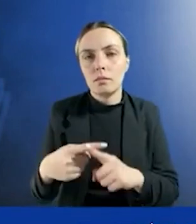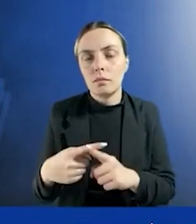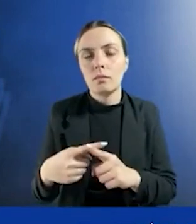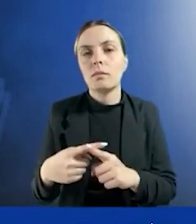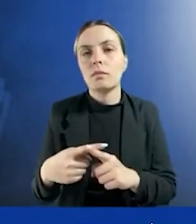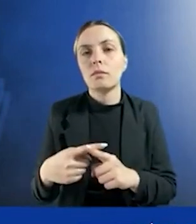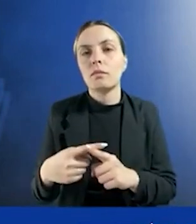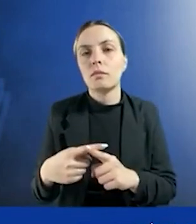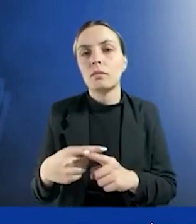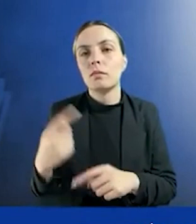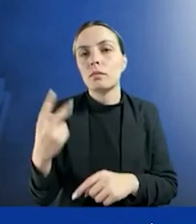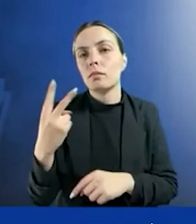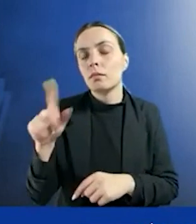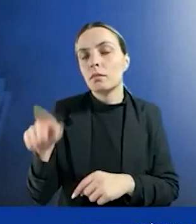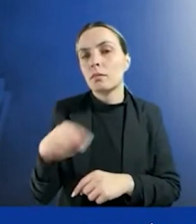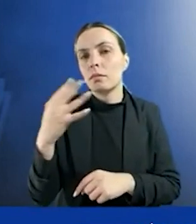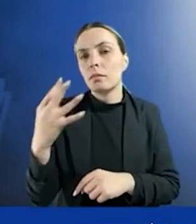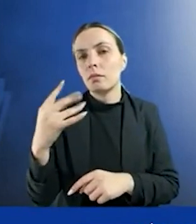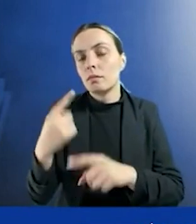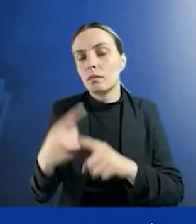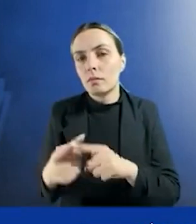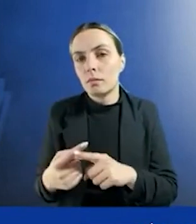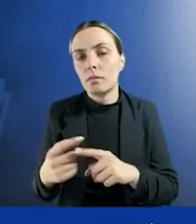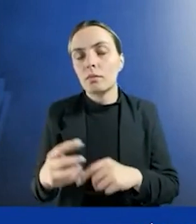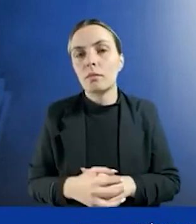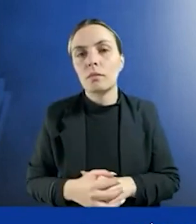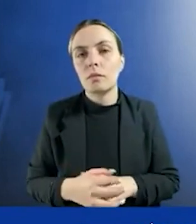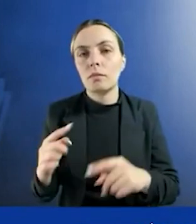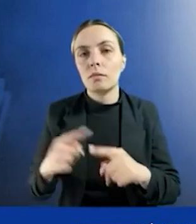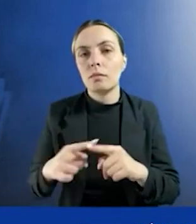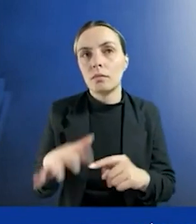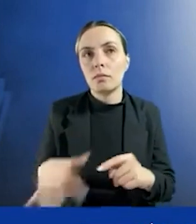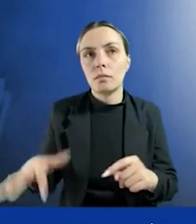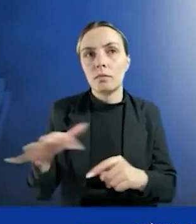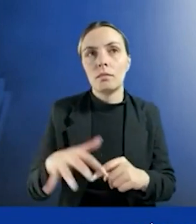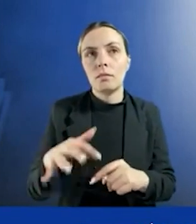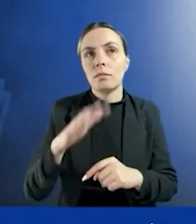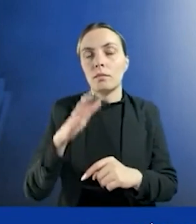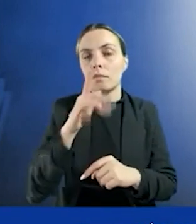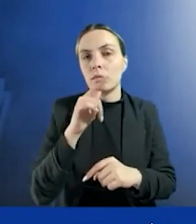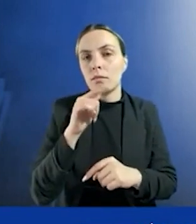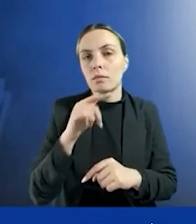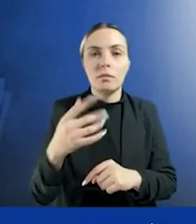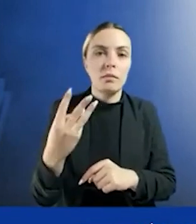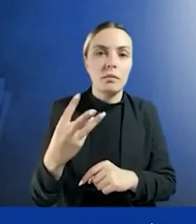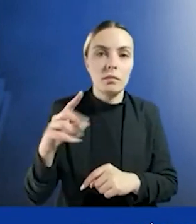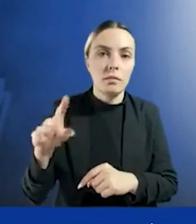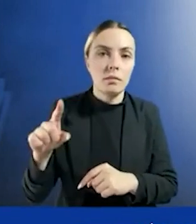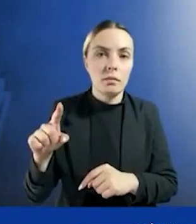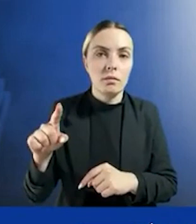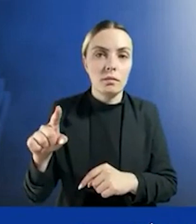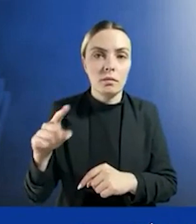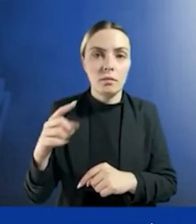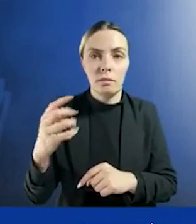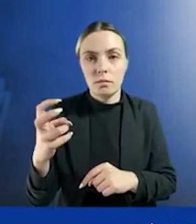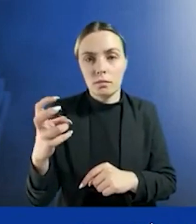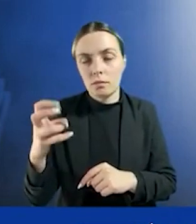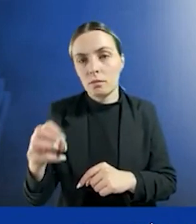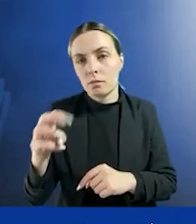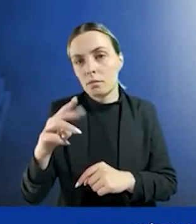2,4 vezes. As áreas irrigadas chegaram a 350 milhões de hectares,